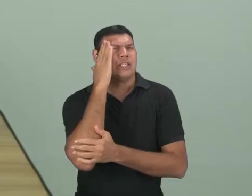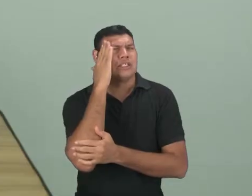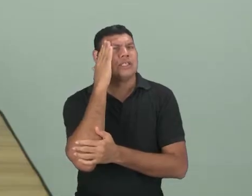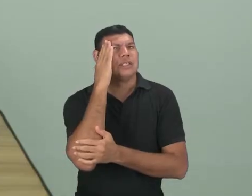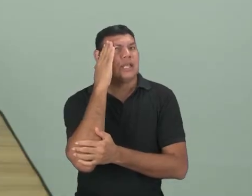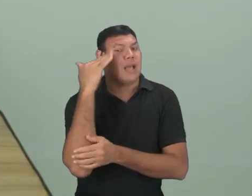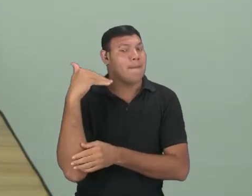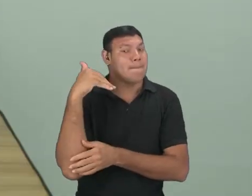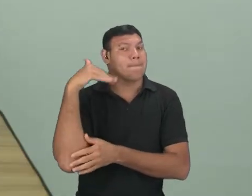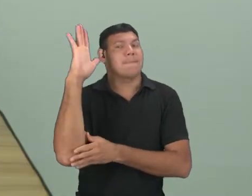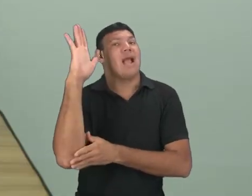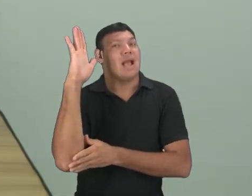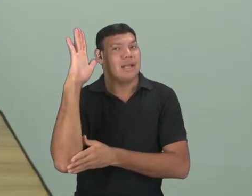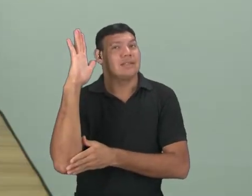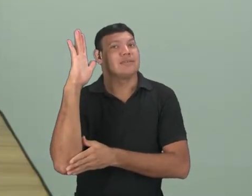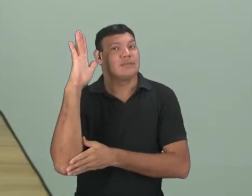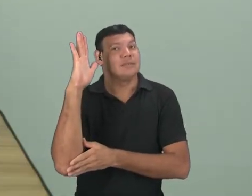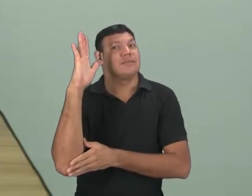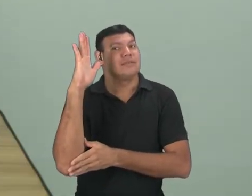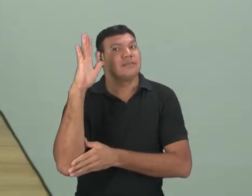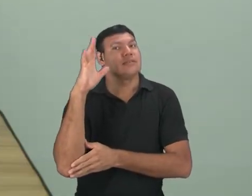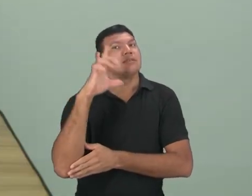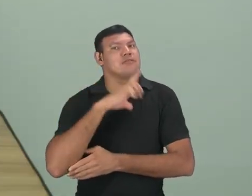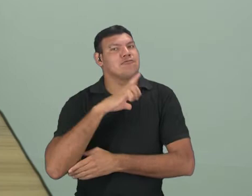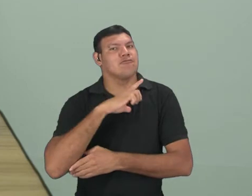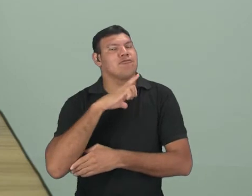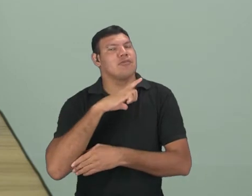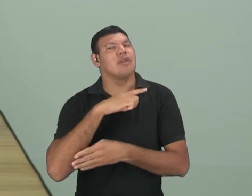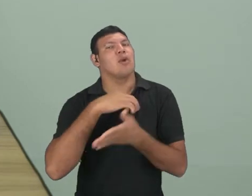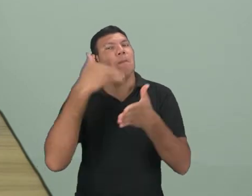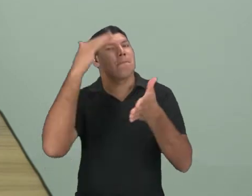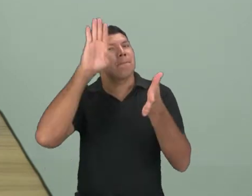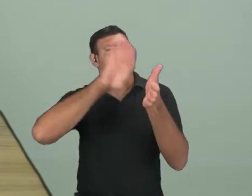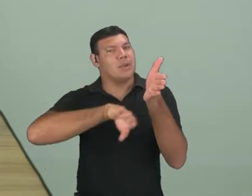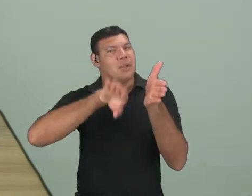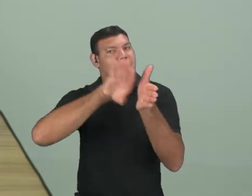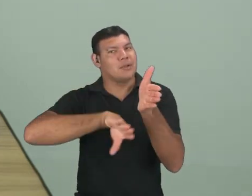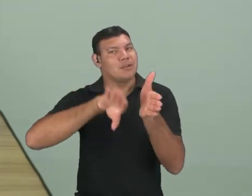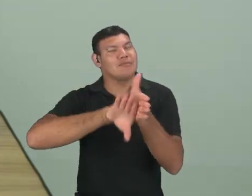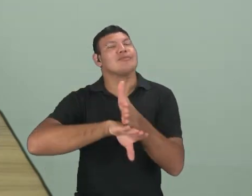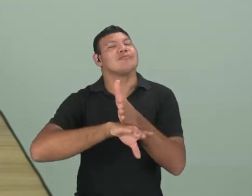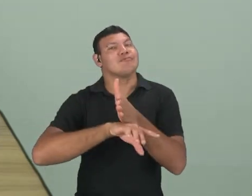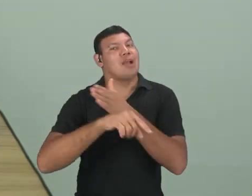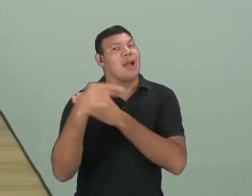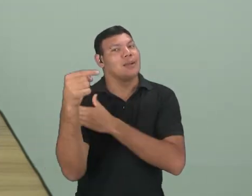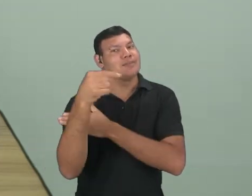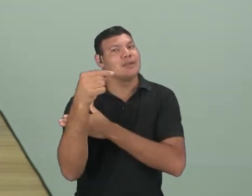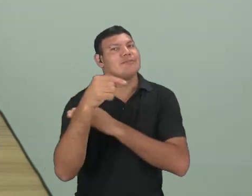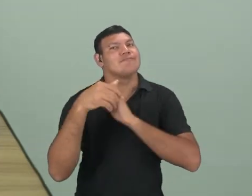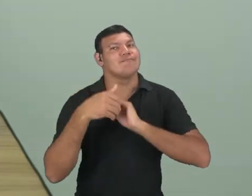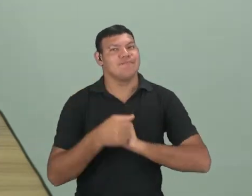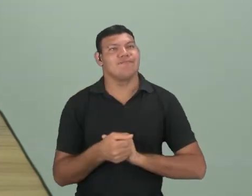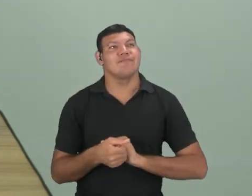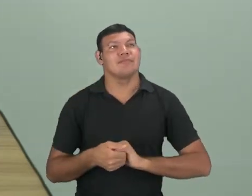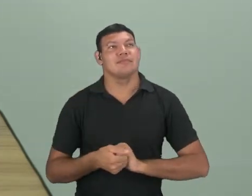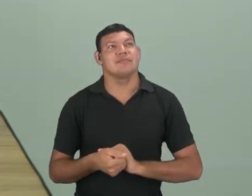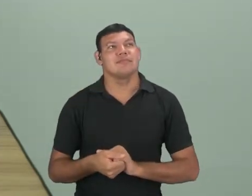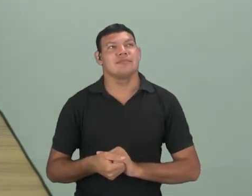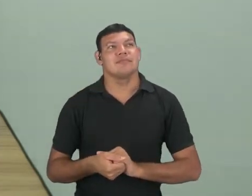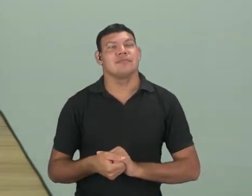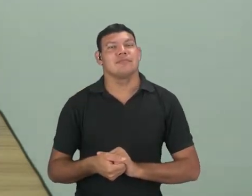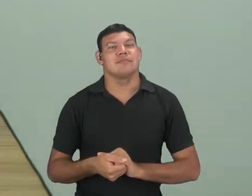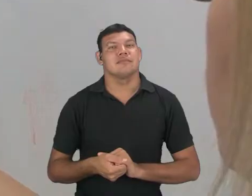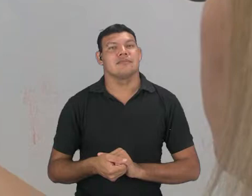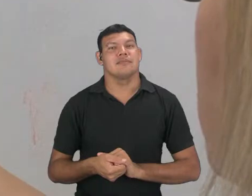quantos a mais, né? Então, eu vou ter que tirar a quantidade que já foi feito, né? Entre os dois, para me saber